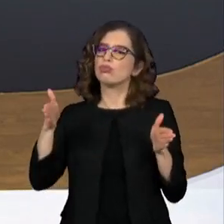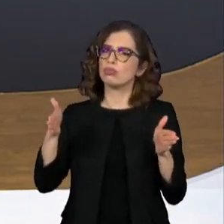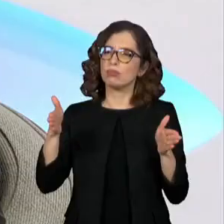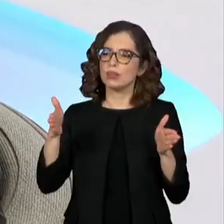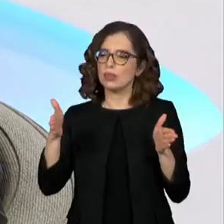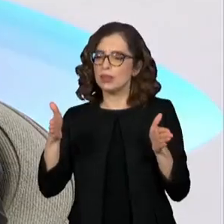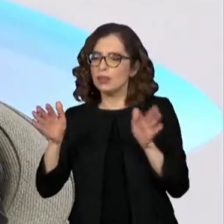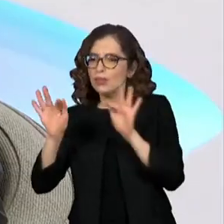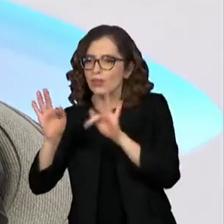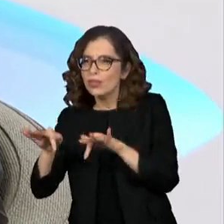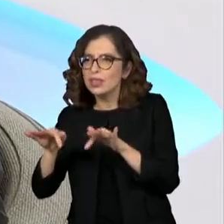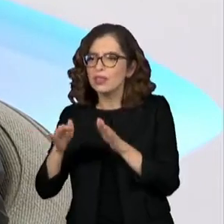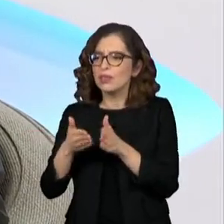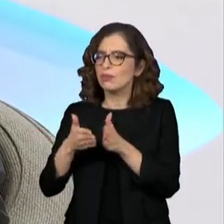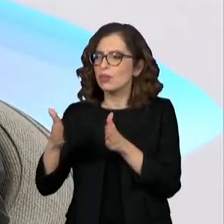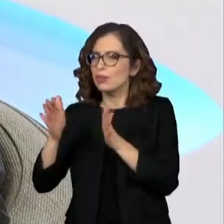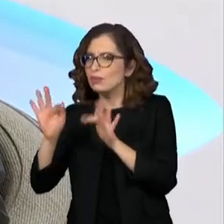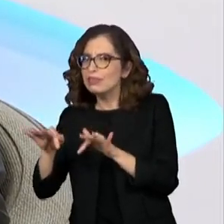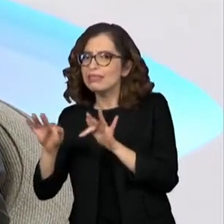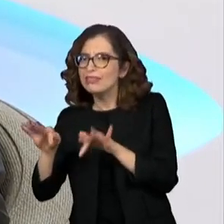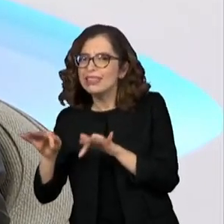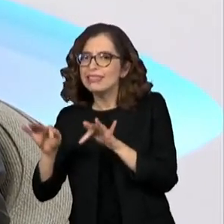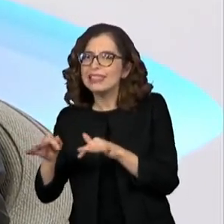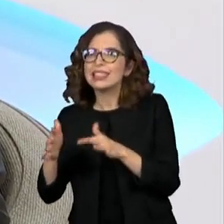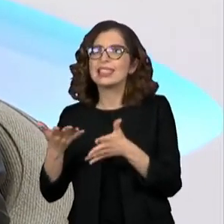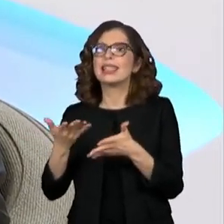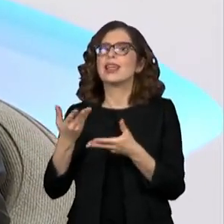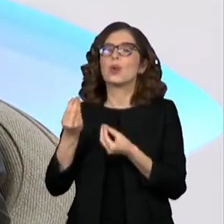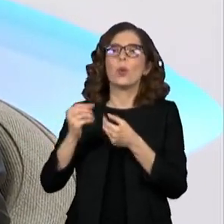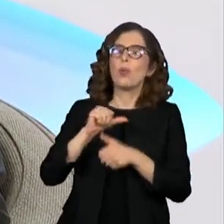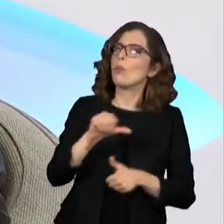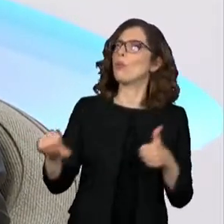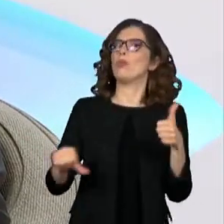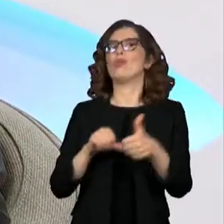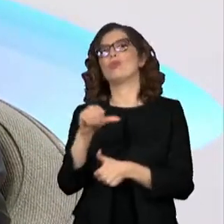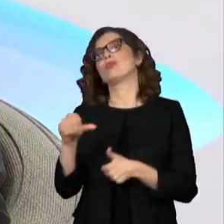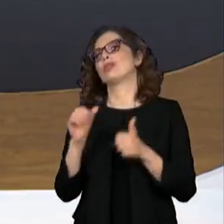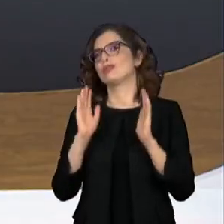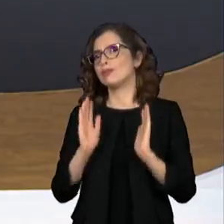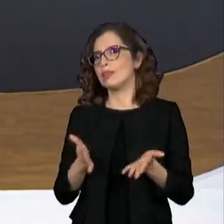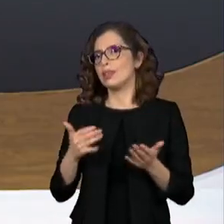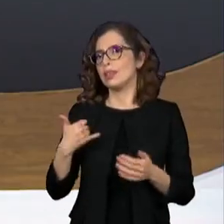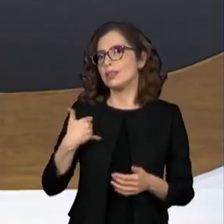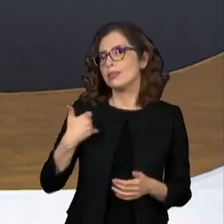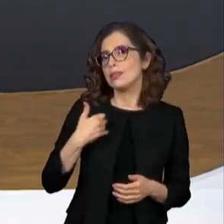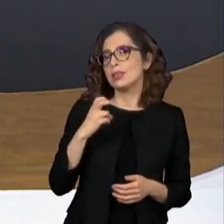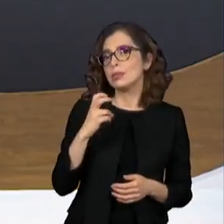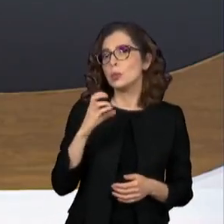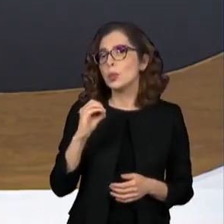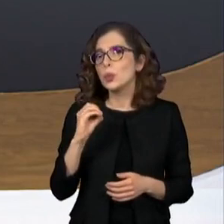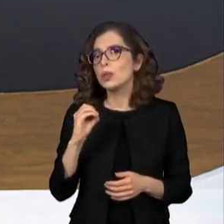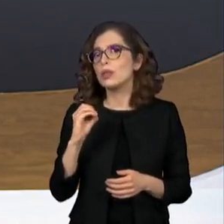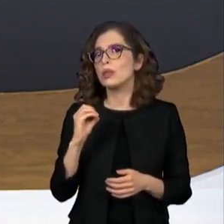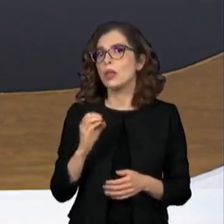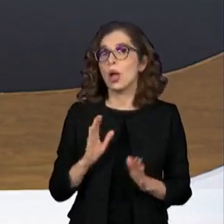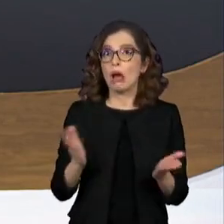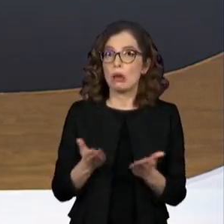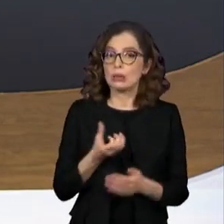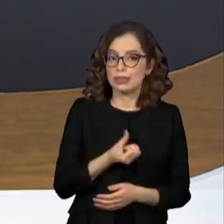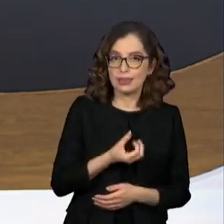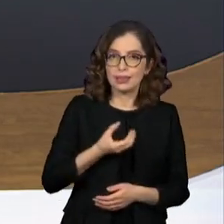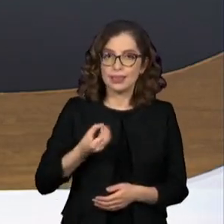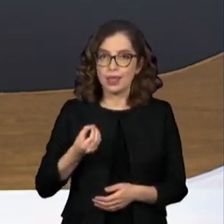para o entretenimento aos 50, agora aos 60 faz uma outra guinada. Os seus filhos tinham 15 na época